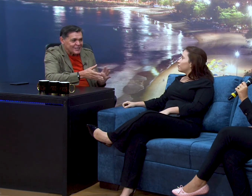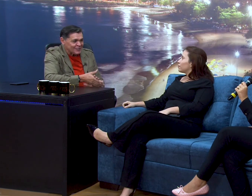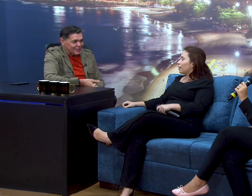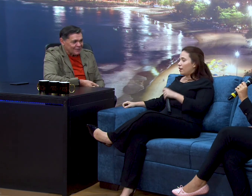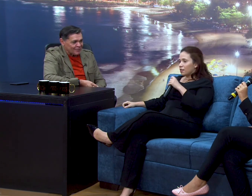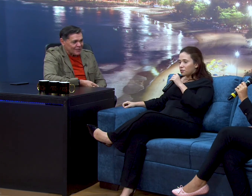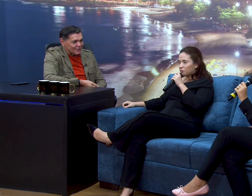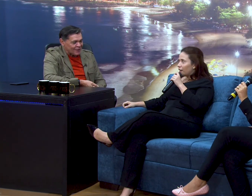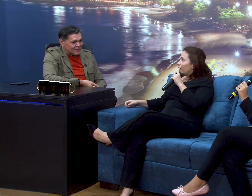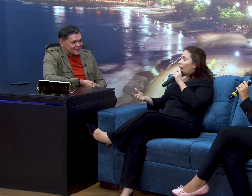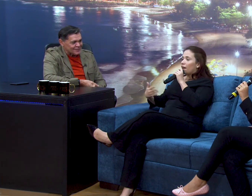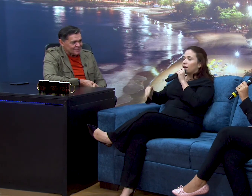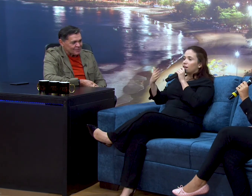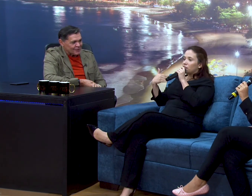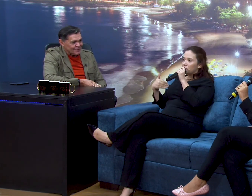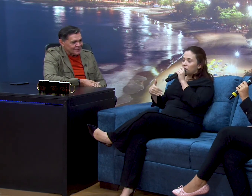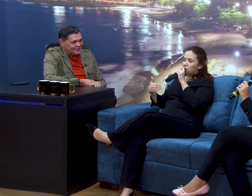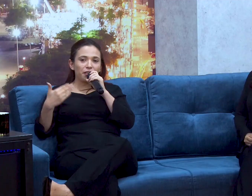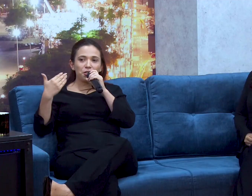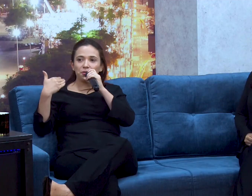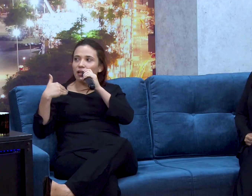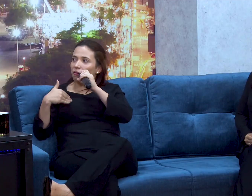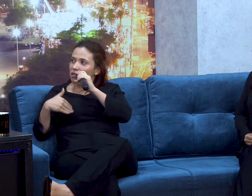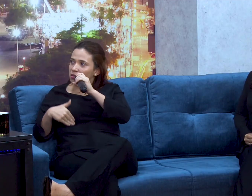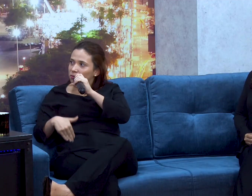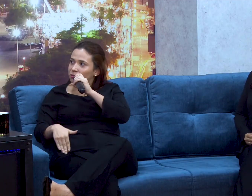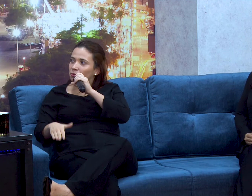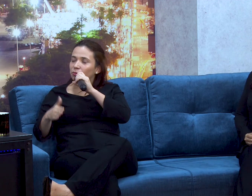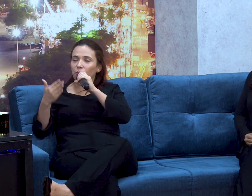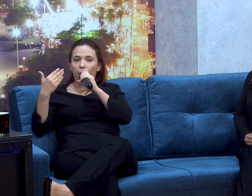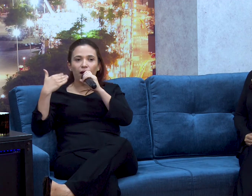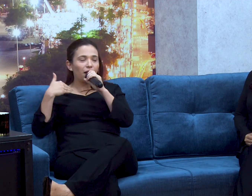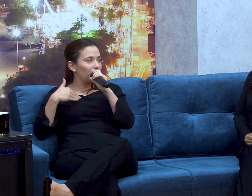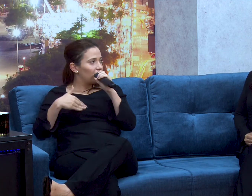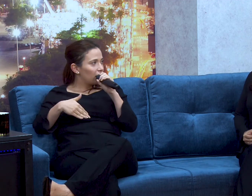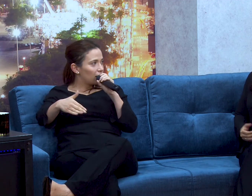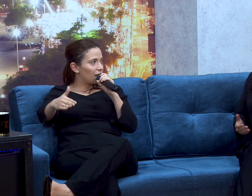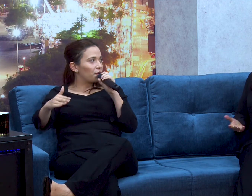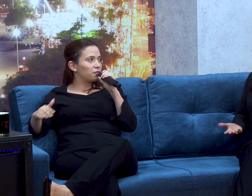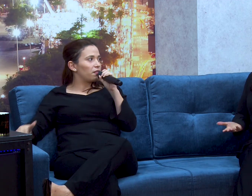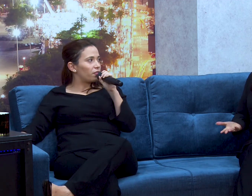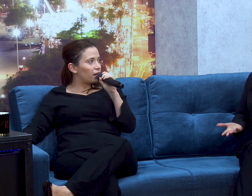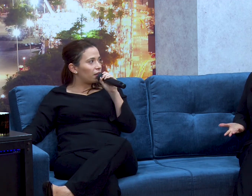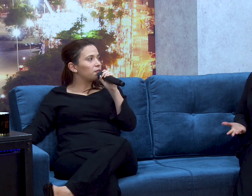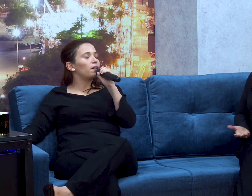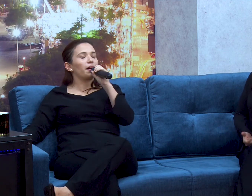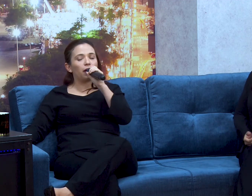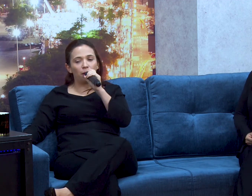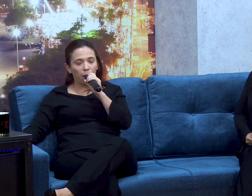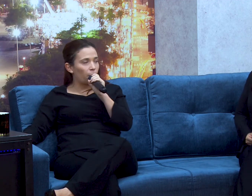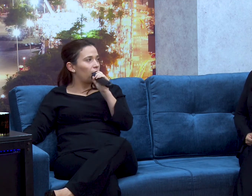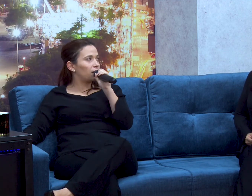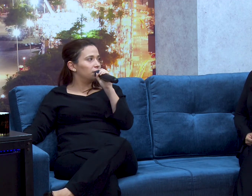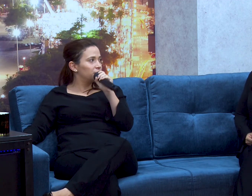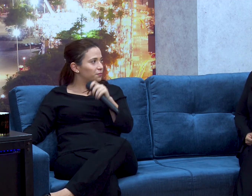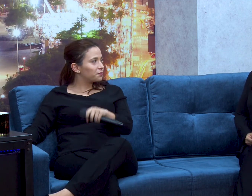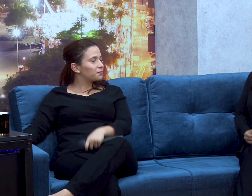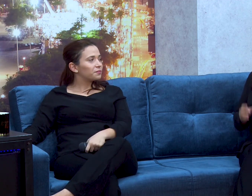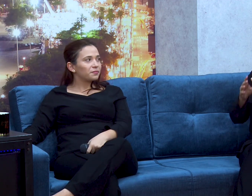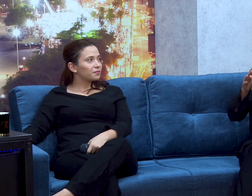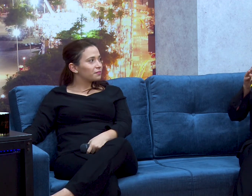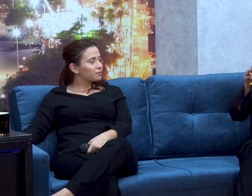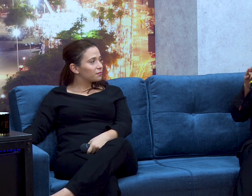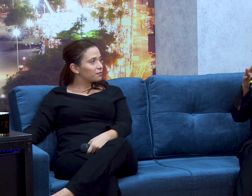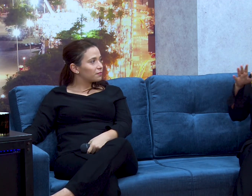Você já sente A diferença Aí antes A gente ia ter que estudar O assunto Para ir Na hora do evento E preparado